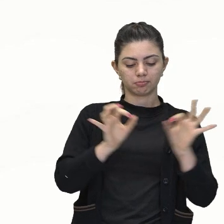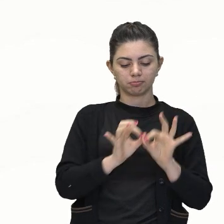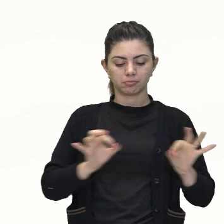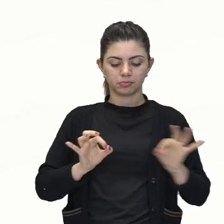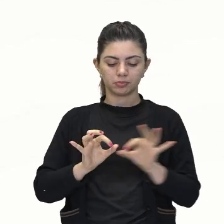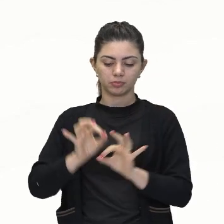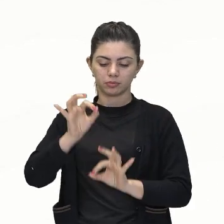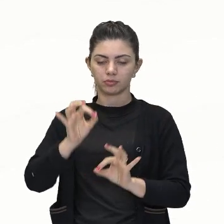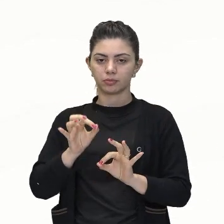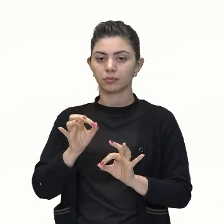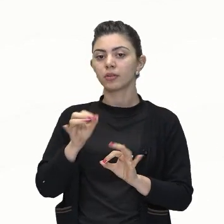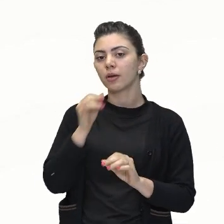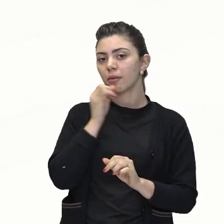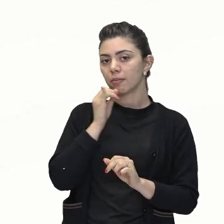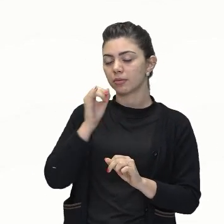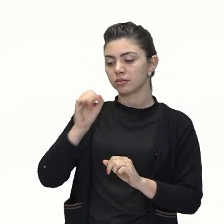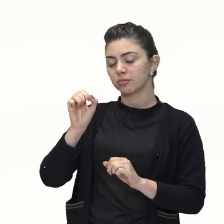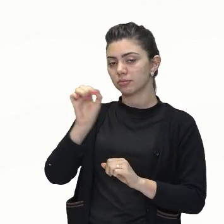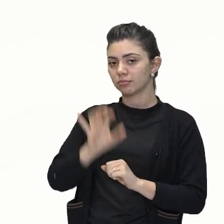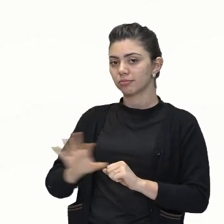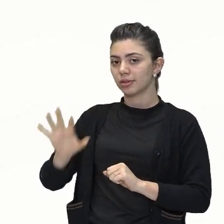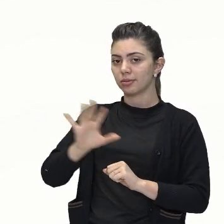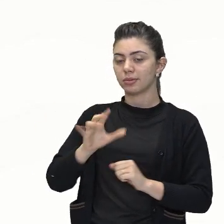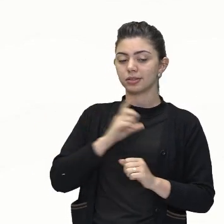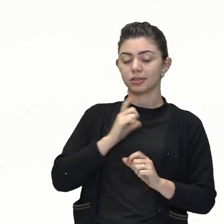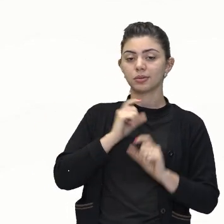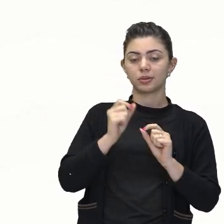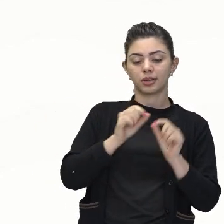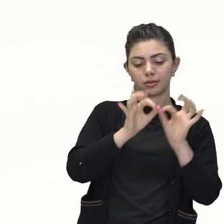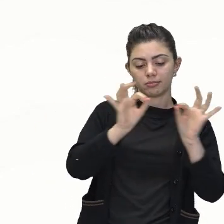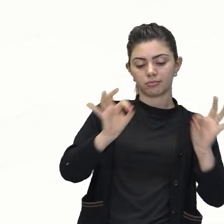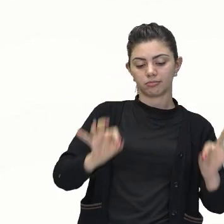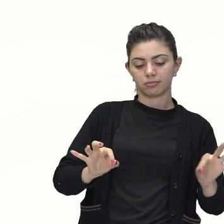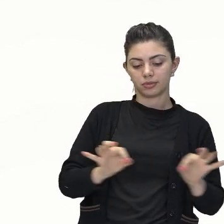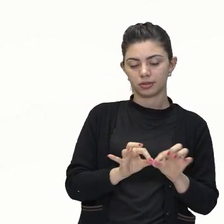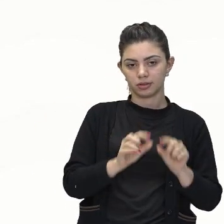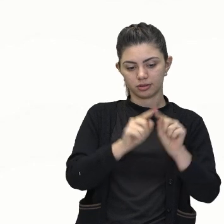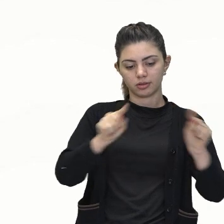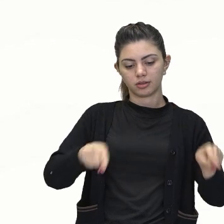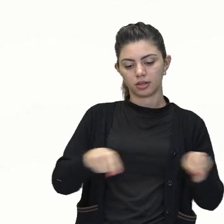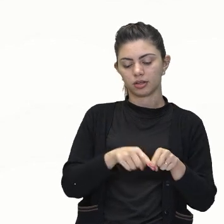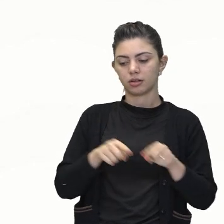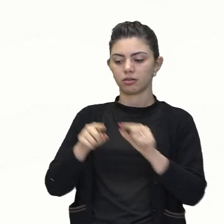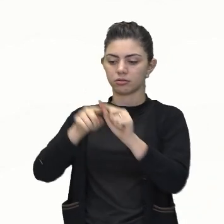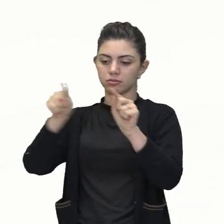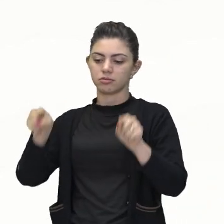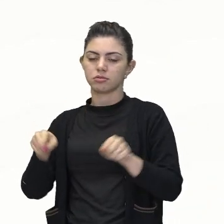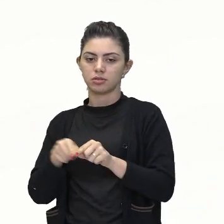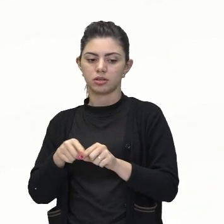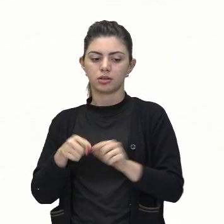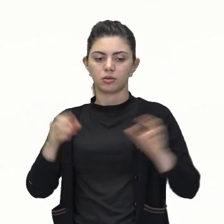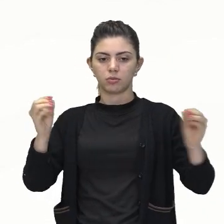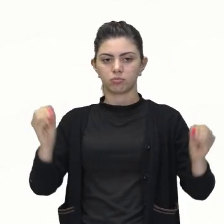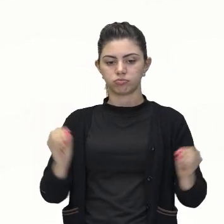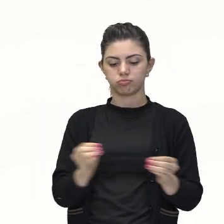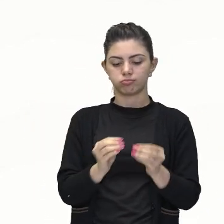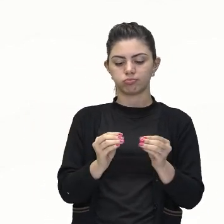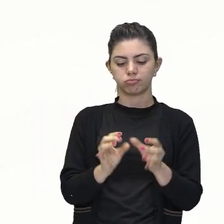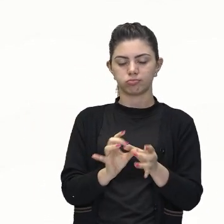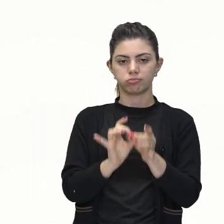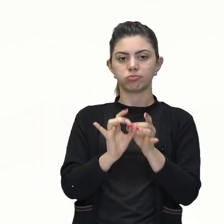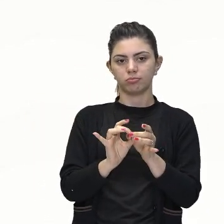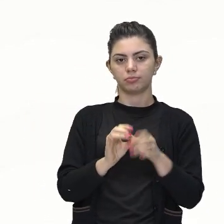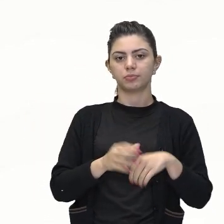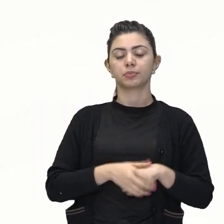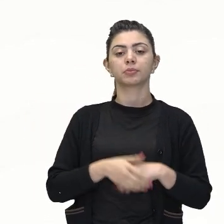ao lado, por exemplo, é formada por uma metade de um círculo e uma parte de um quadrado. Para